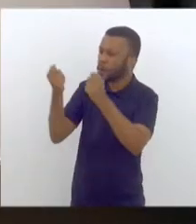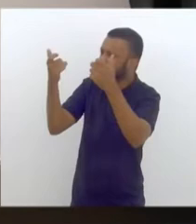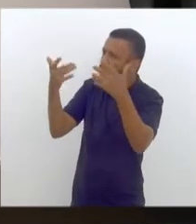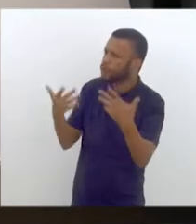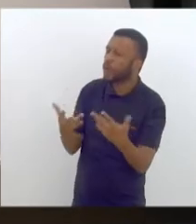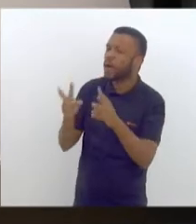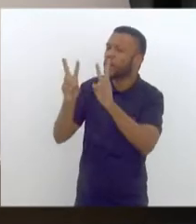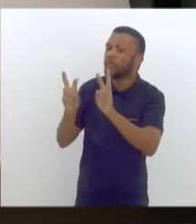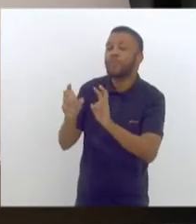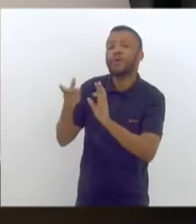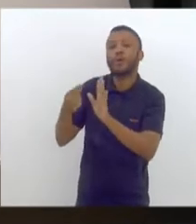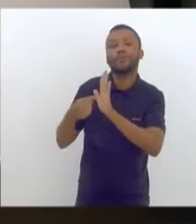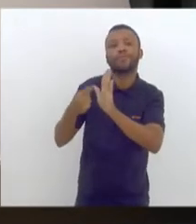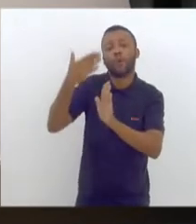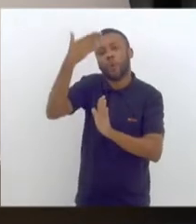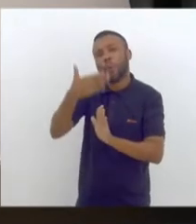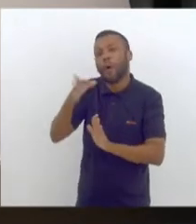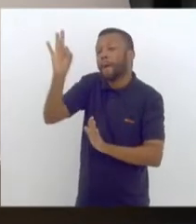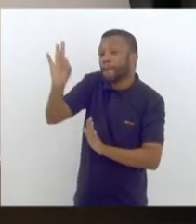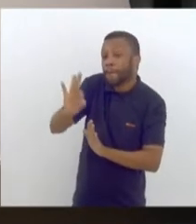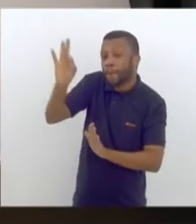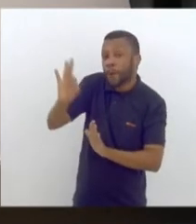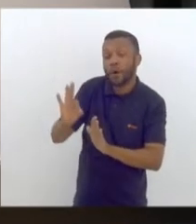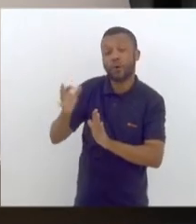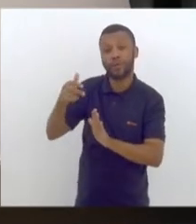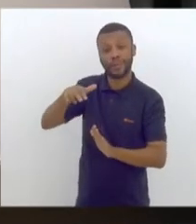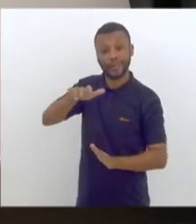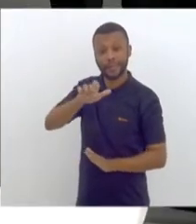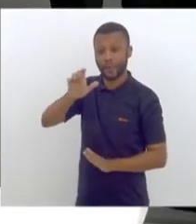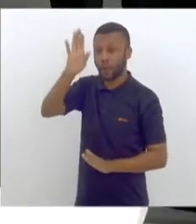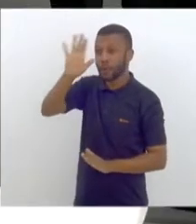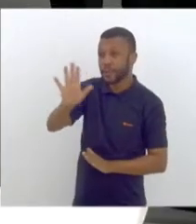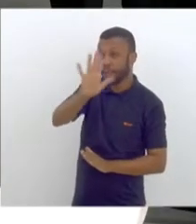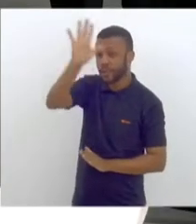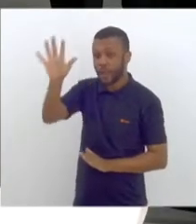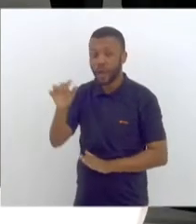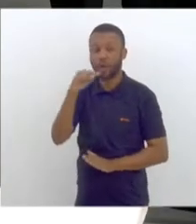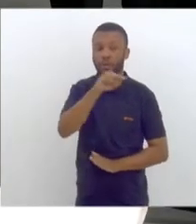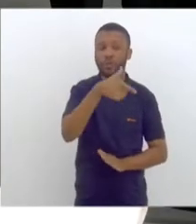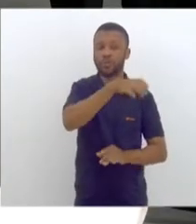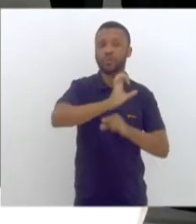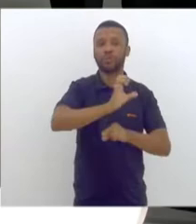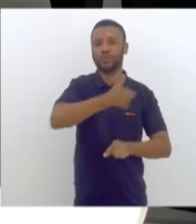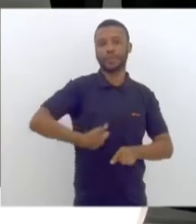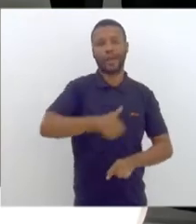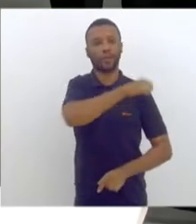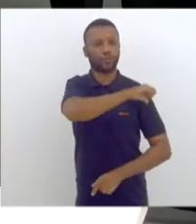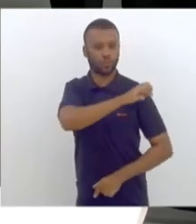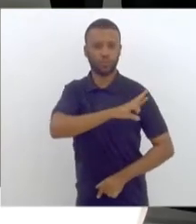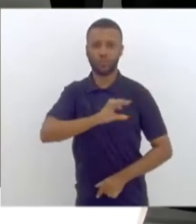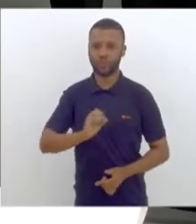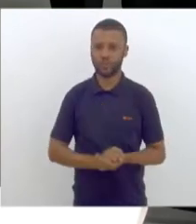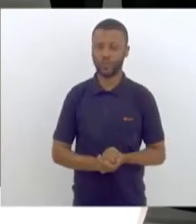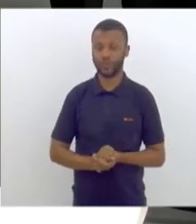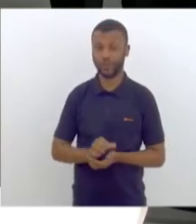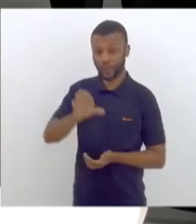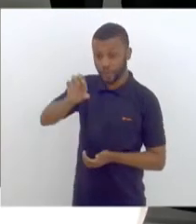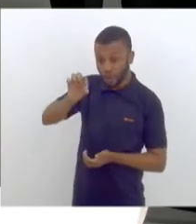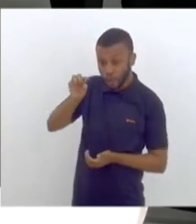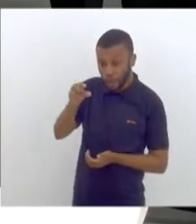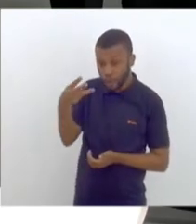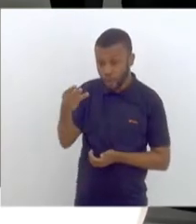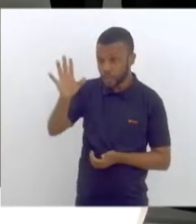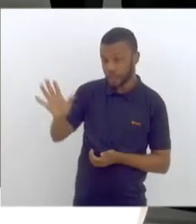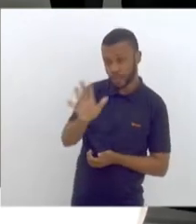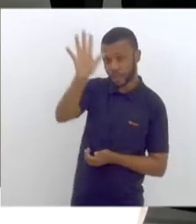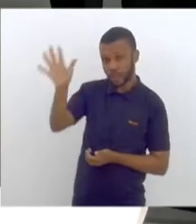os indicadores do nível nacional e do Estado do Rio de Janeiro nível nacional é hoje 9.3 e